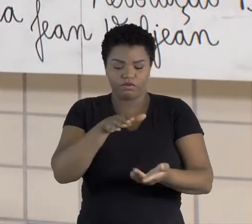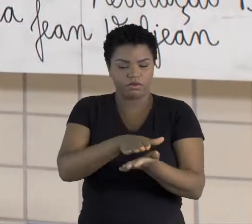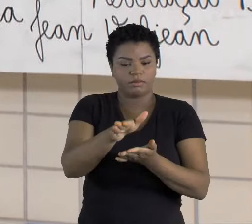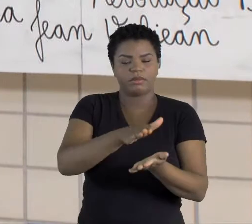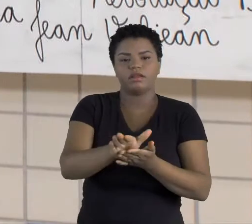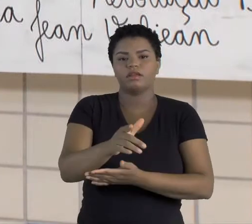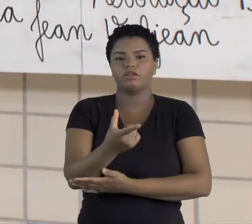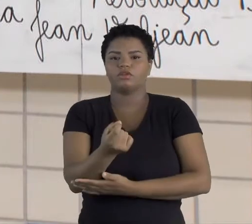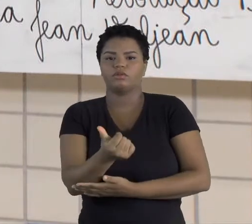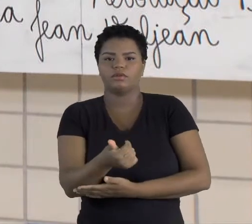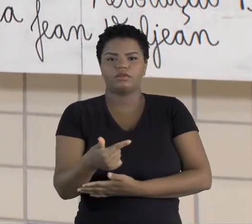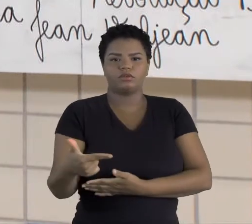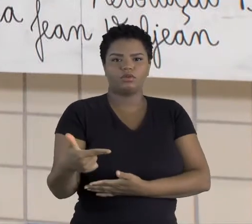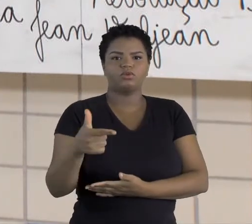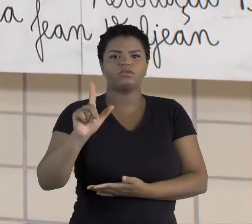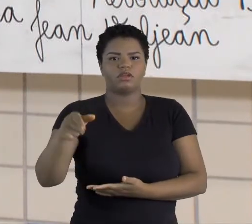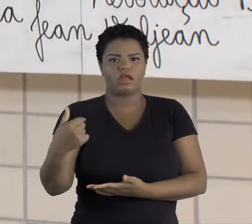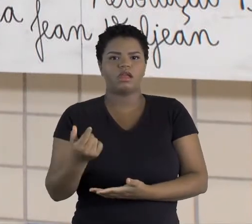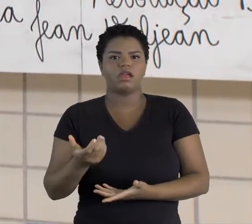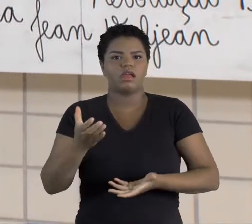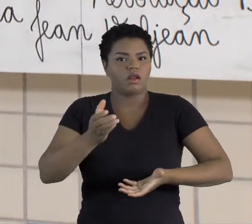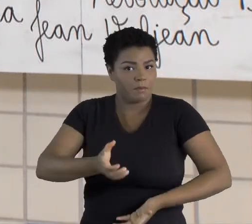ele ganhou o prêmio, né,